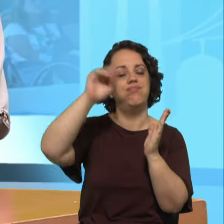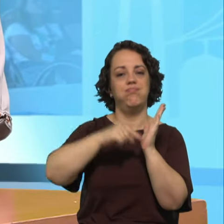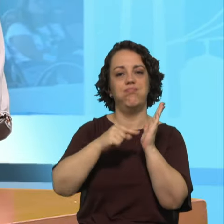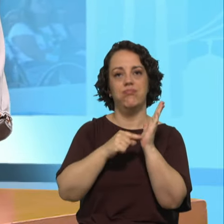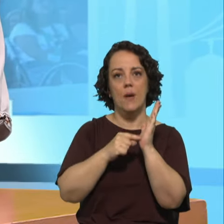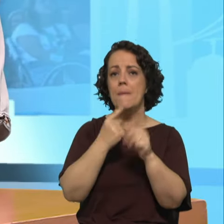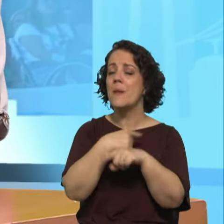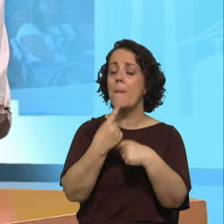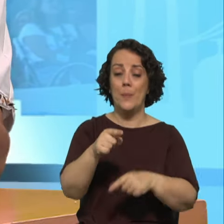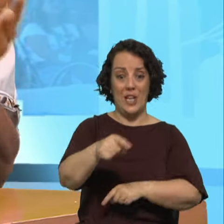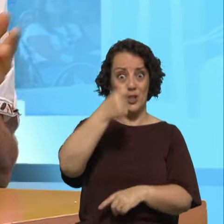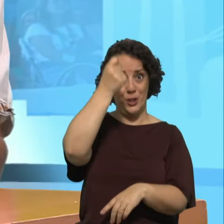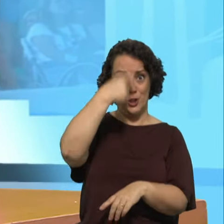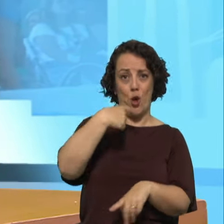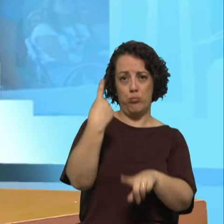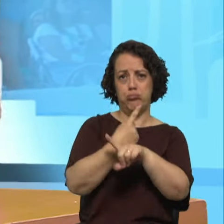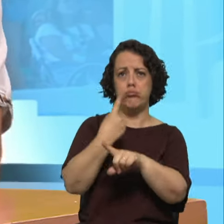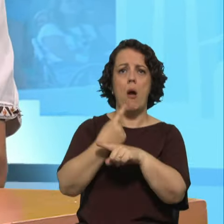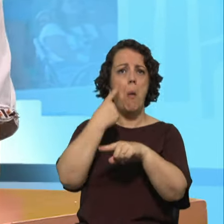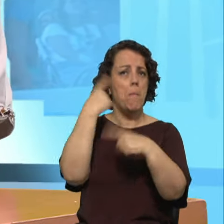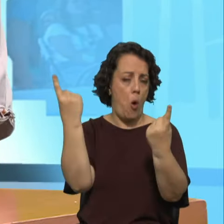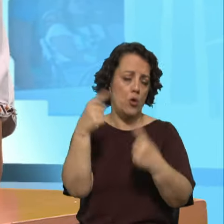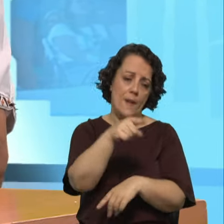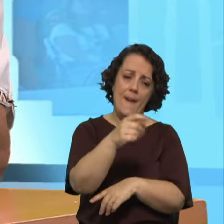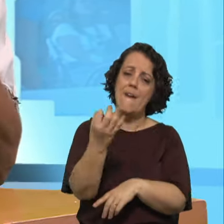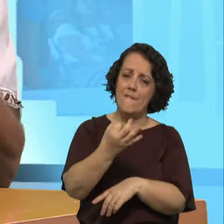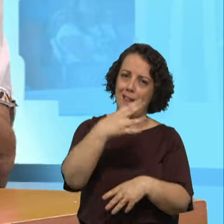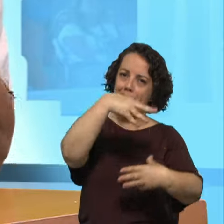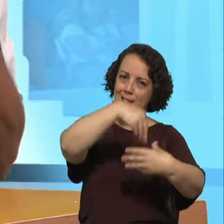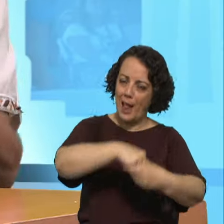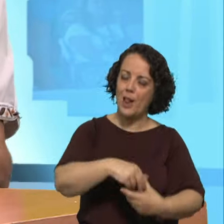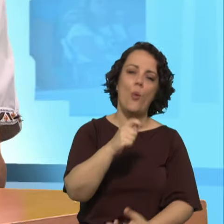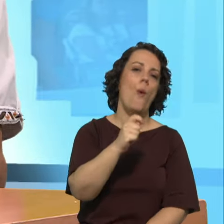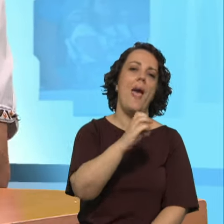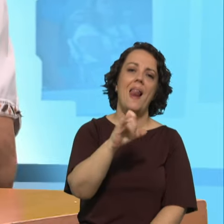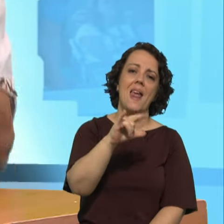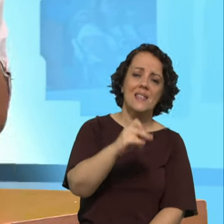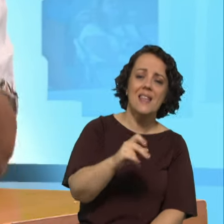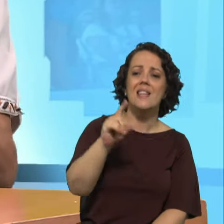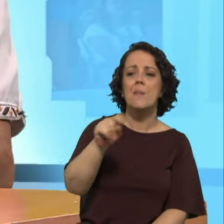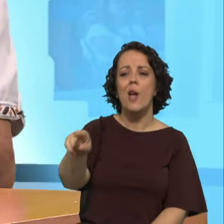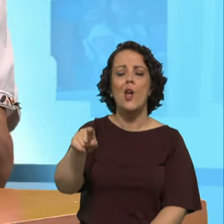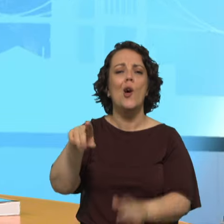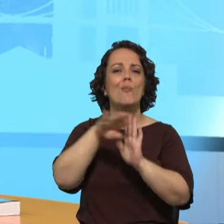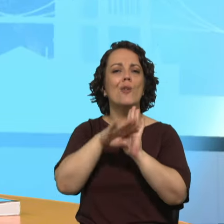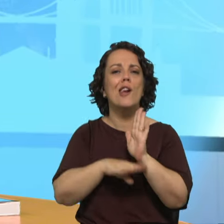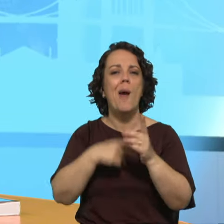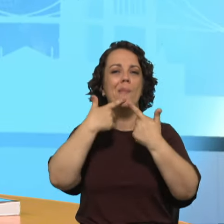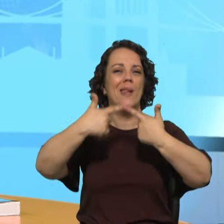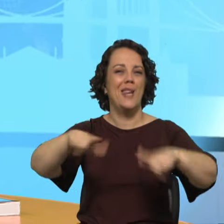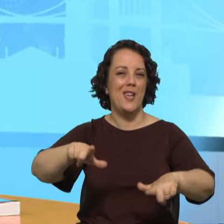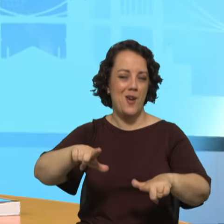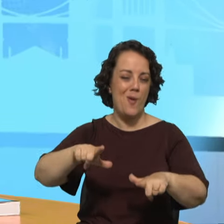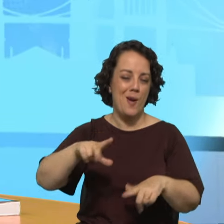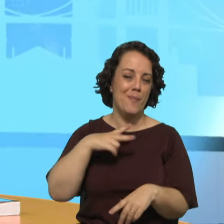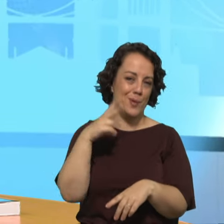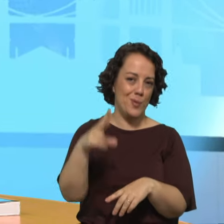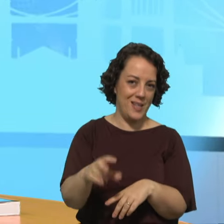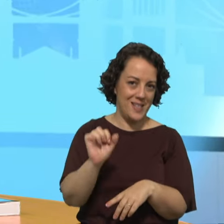crónicas aparecem em diversos meios nascem na Eclésia e no programa lofas Exatamente são são